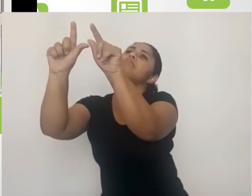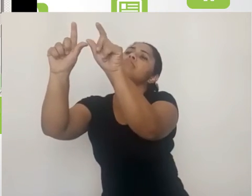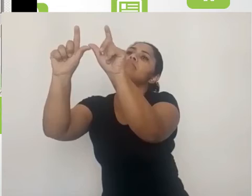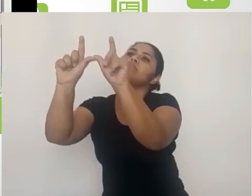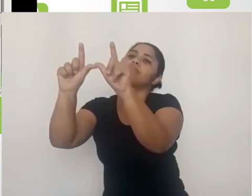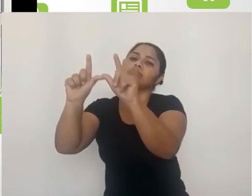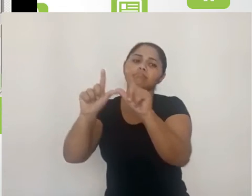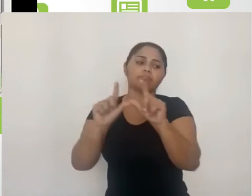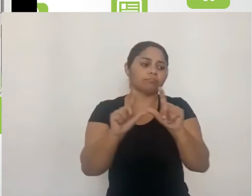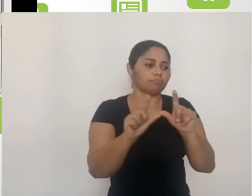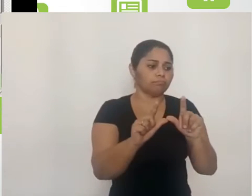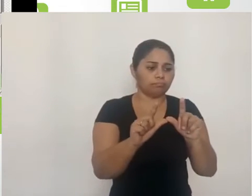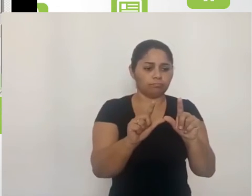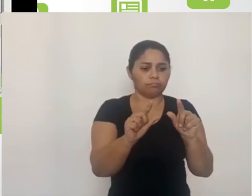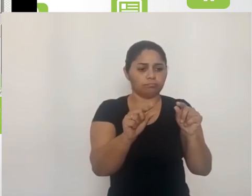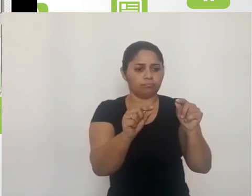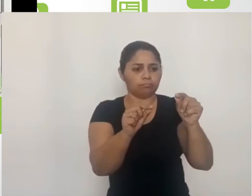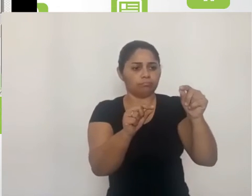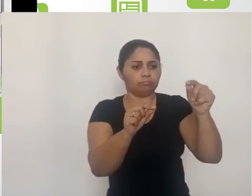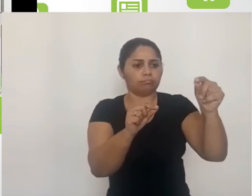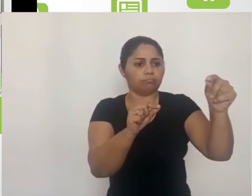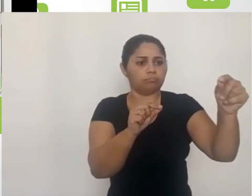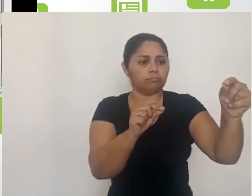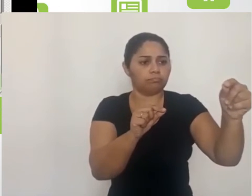Vou dar um transformar.